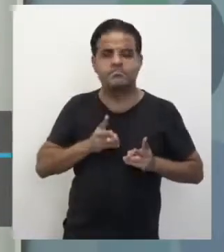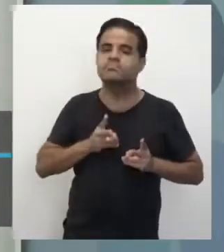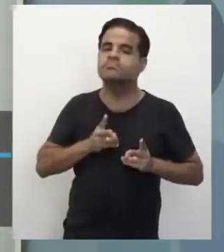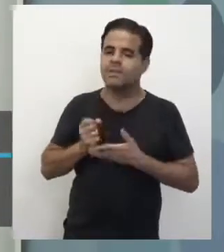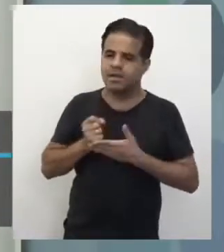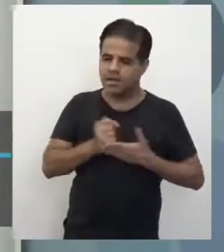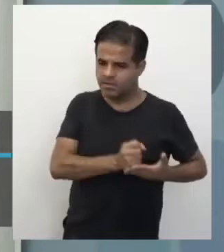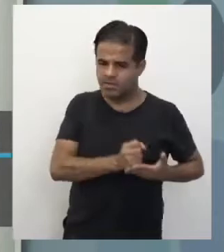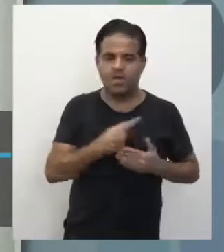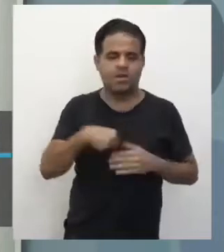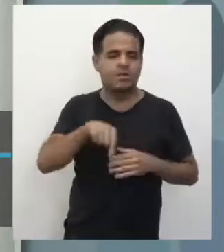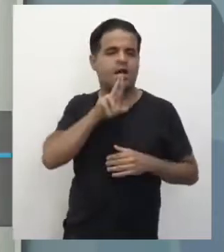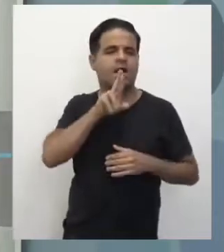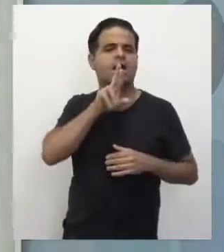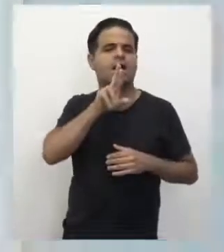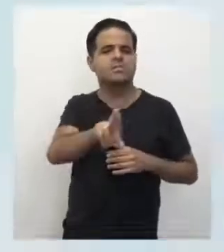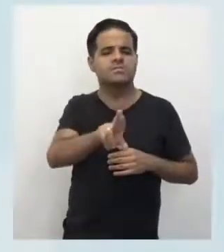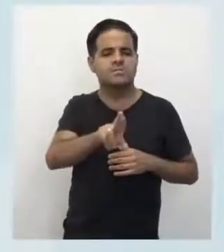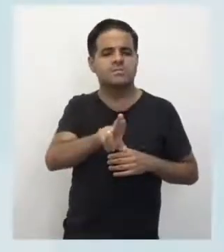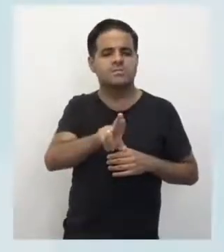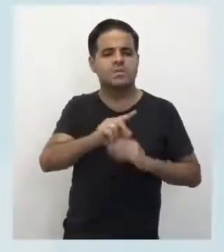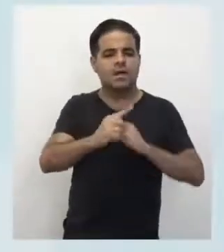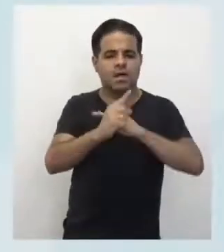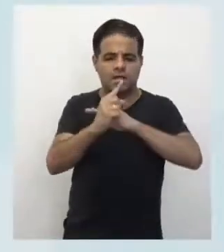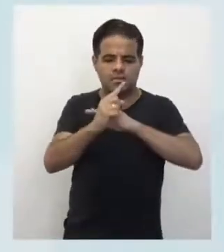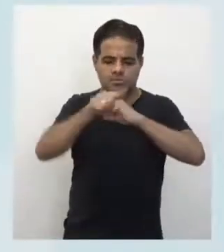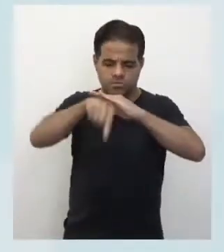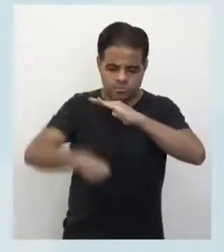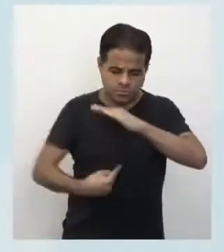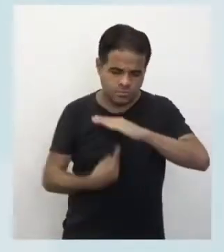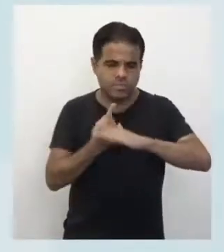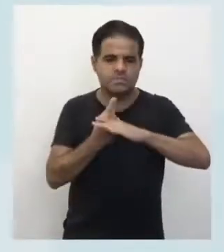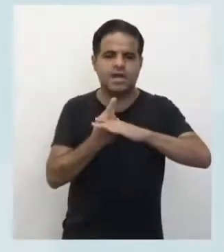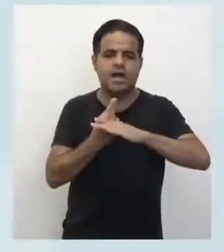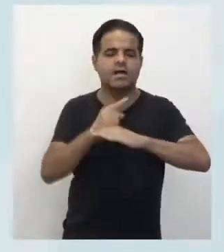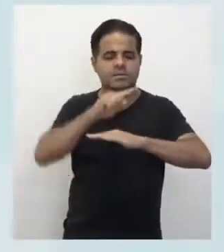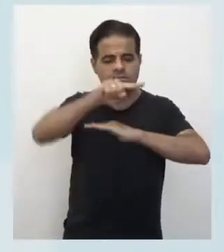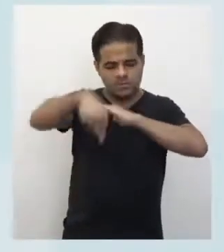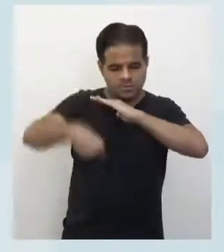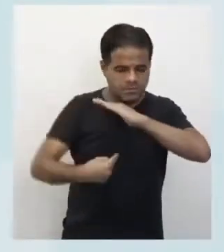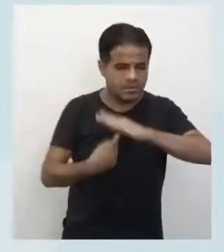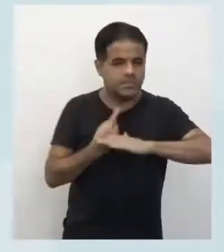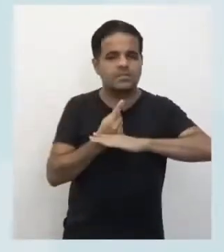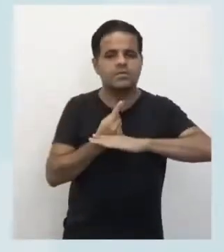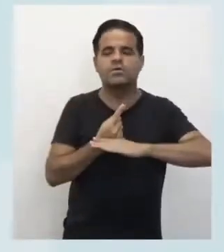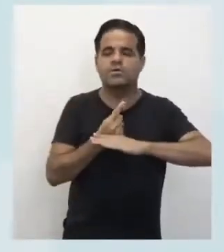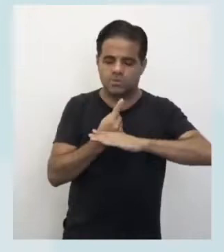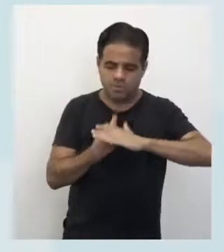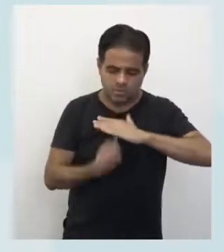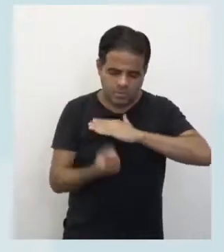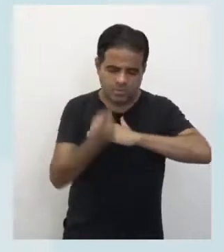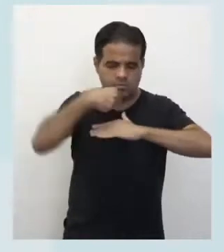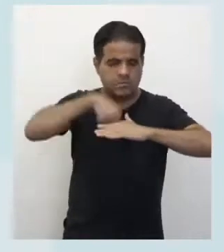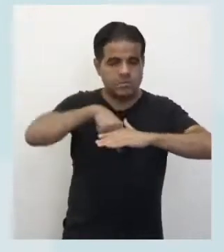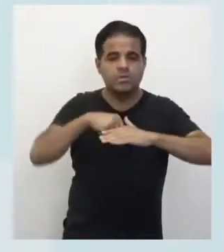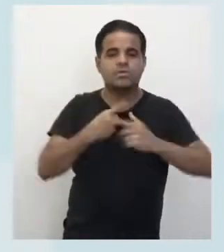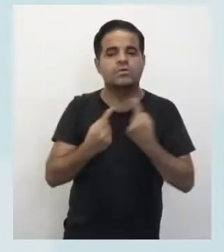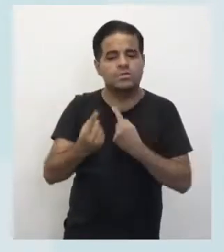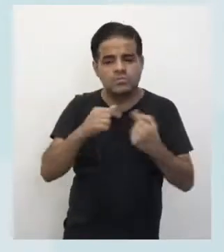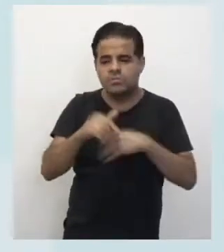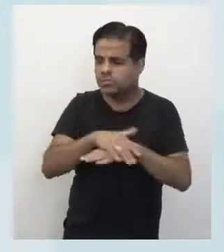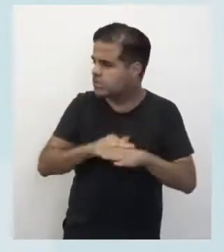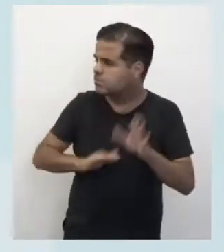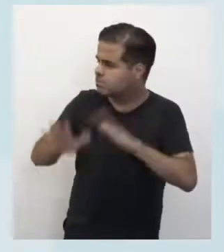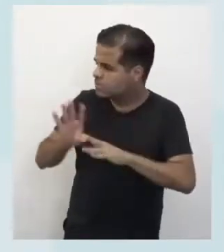nossa resposta. A subjetividade. Aquilo que a gente está conversando hoje. Né? A subjetividade, por isso que com